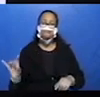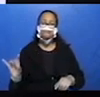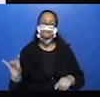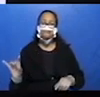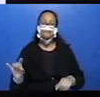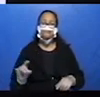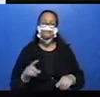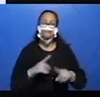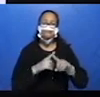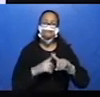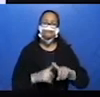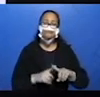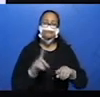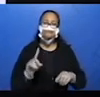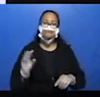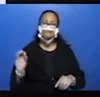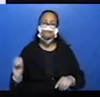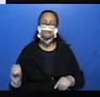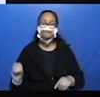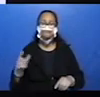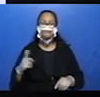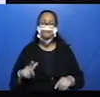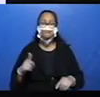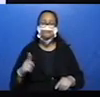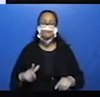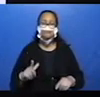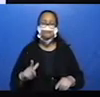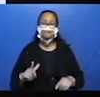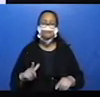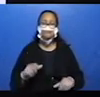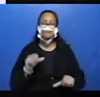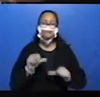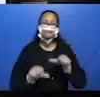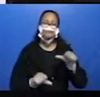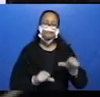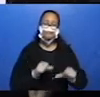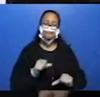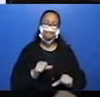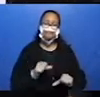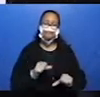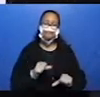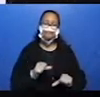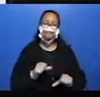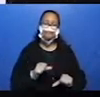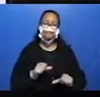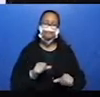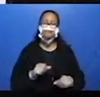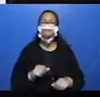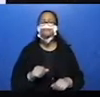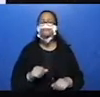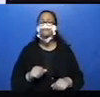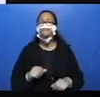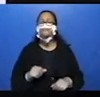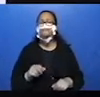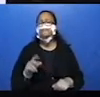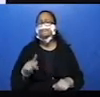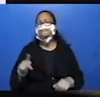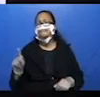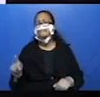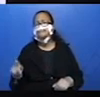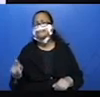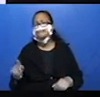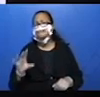Multiplico por 10 novamente, ele muda de ordem novamente. Então, professora, cada vez